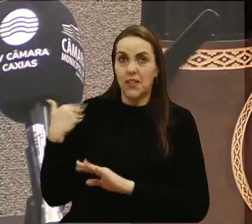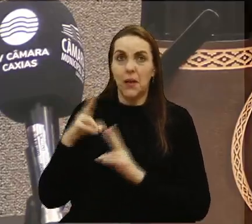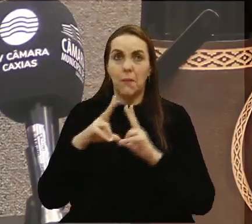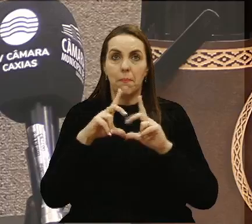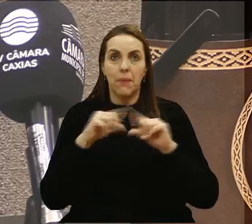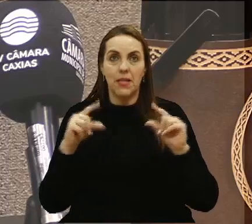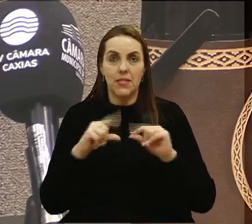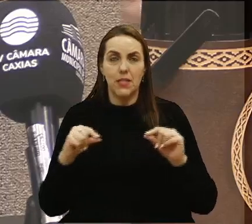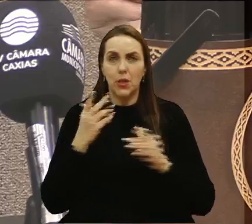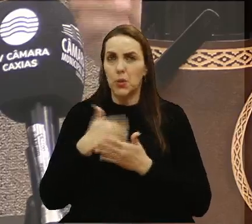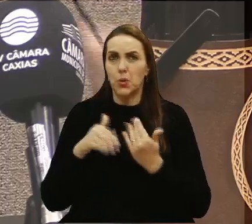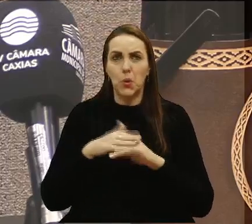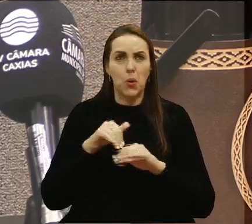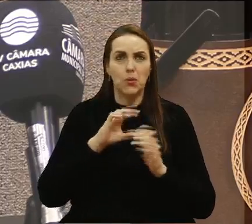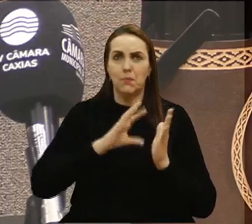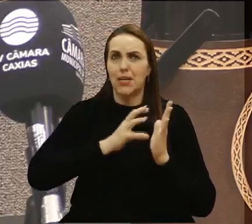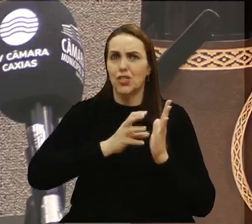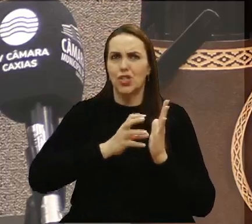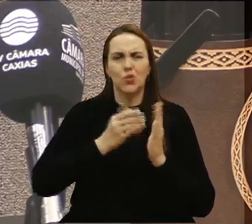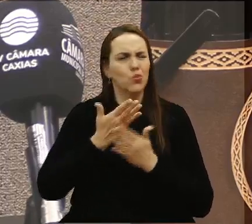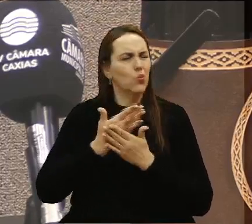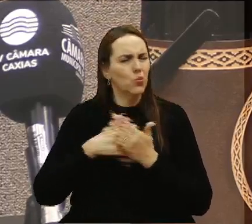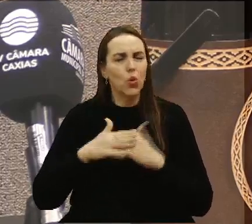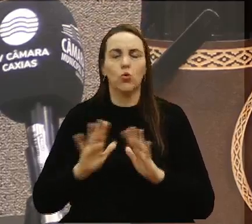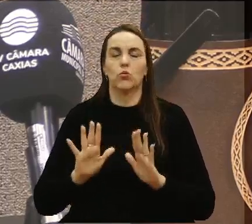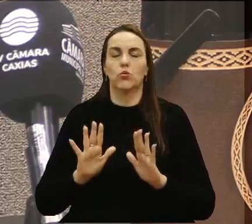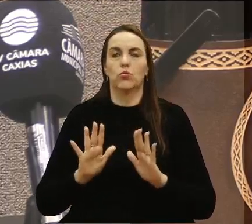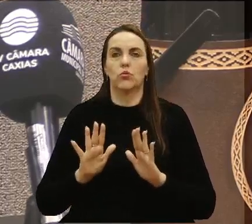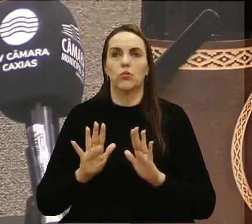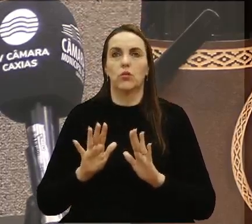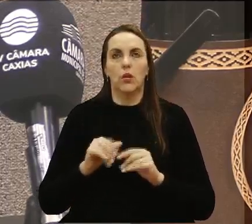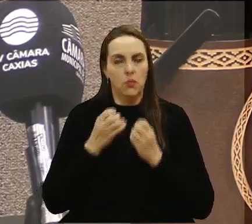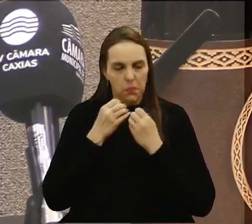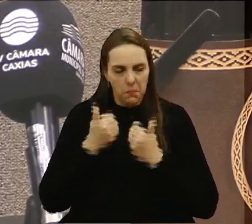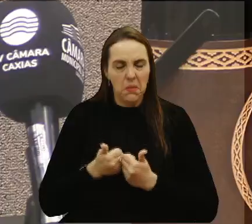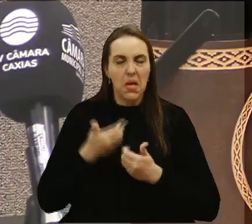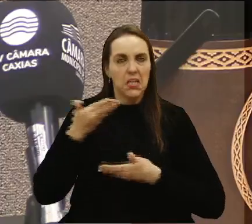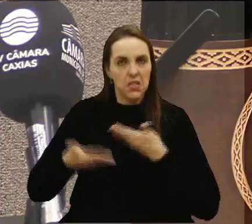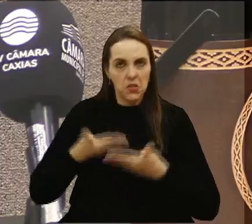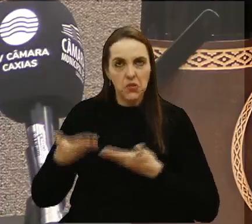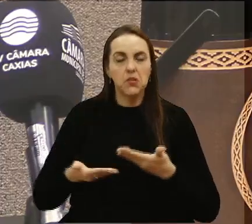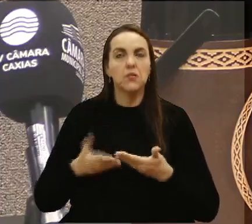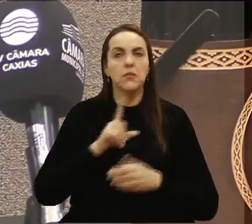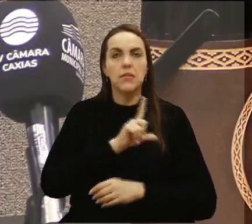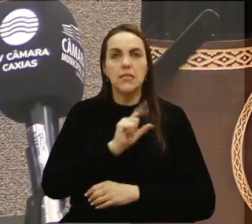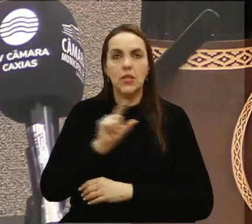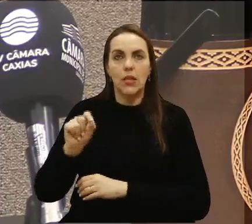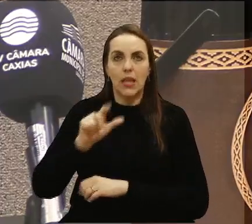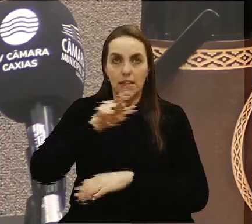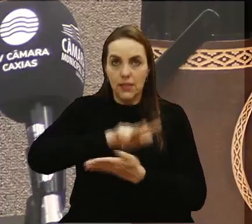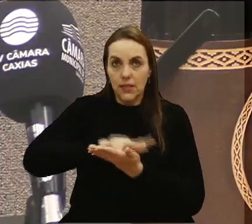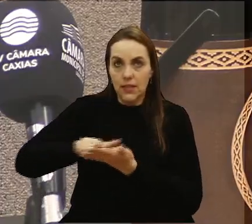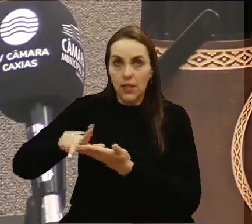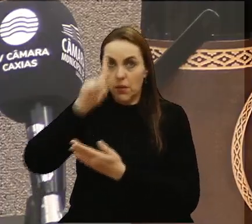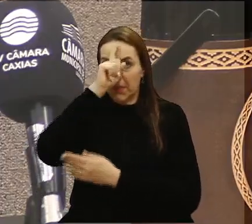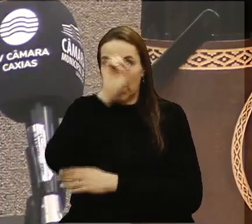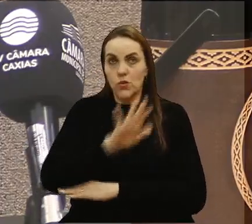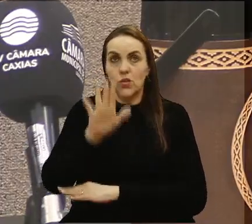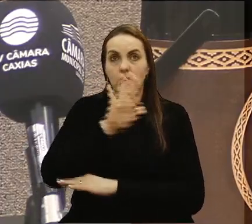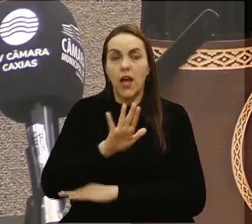com todos os partidos. Muito bem atendidos, 110 leitos do geral, vem a Universidade